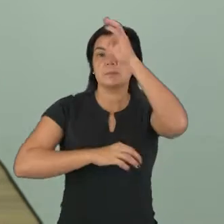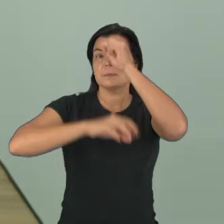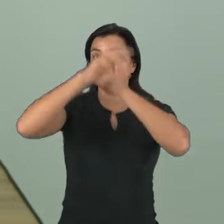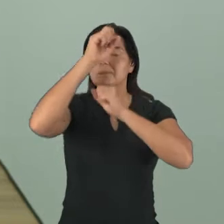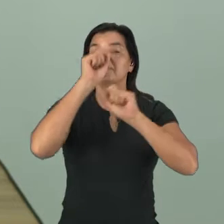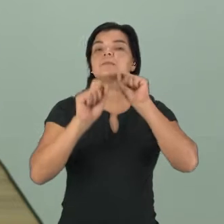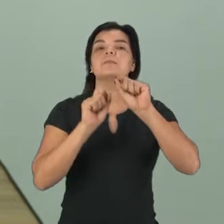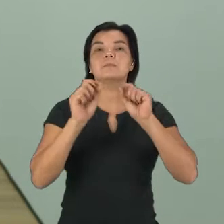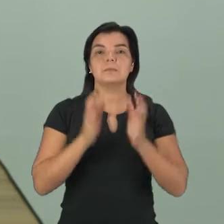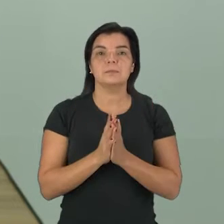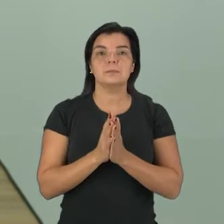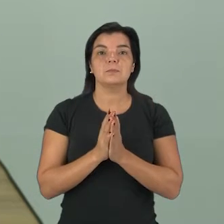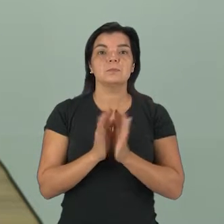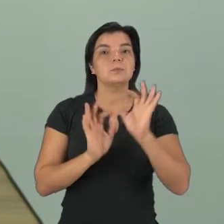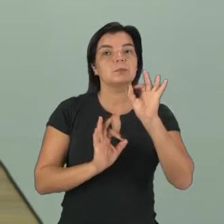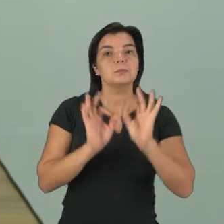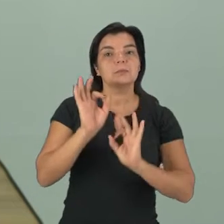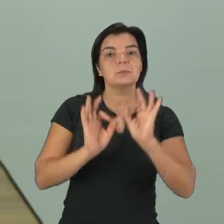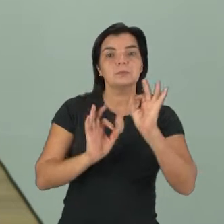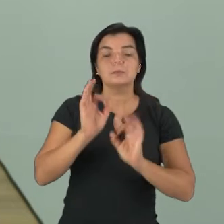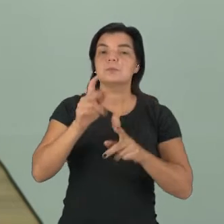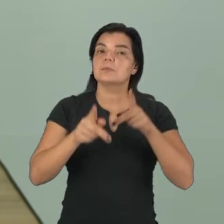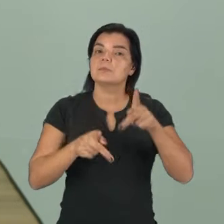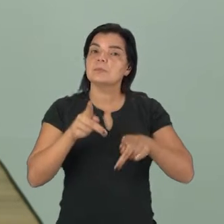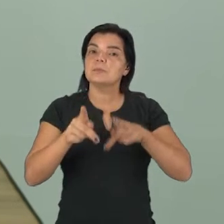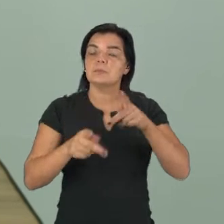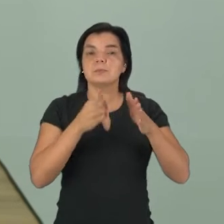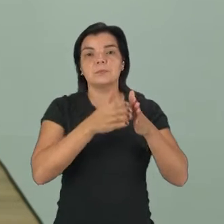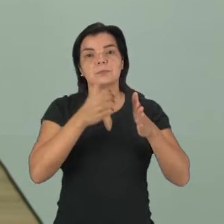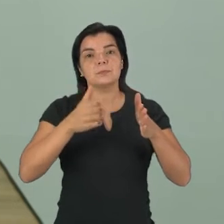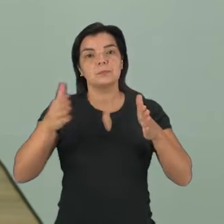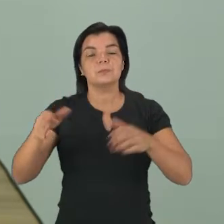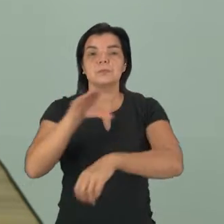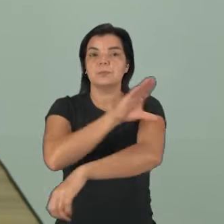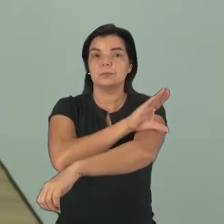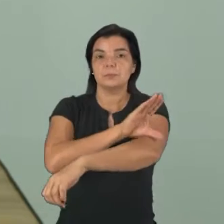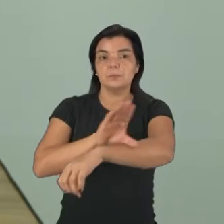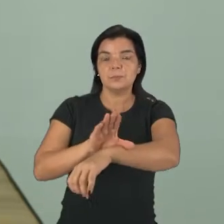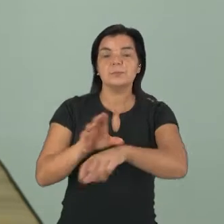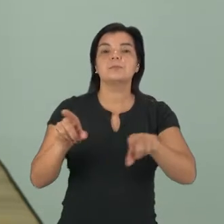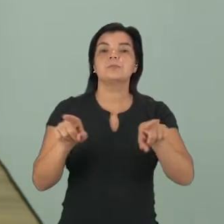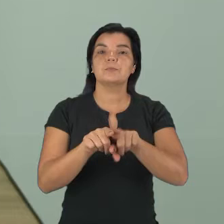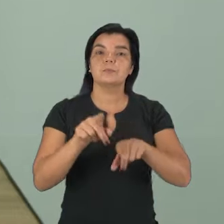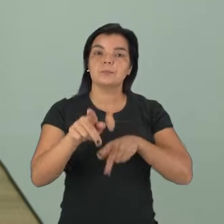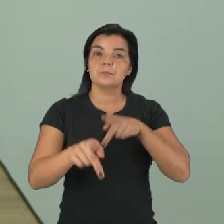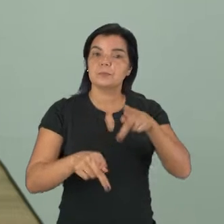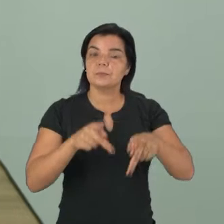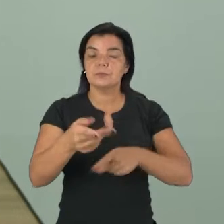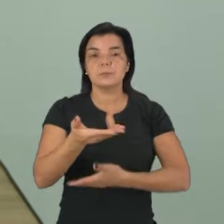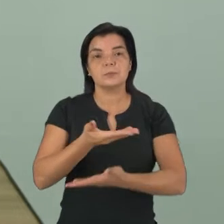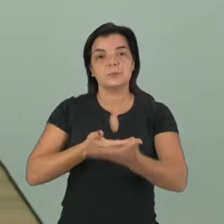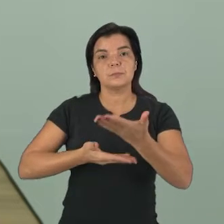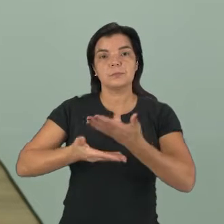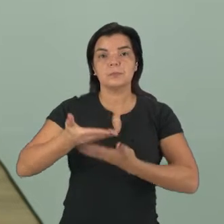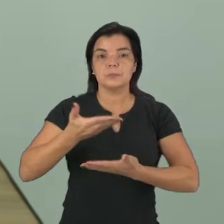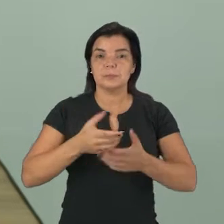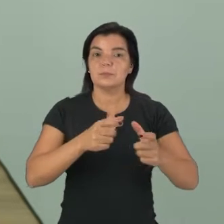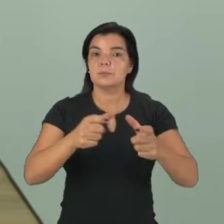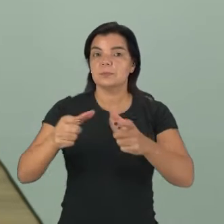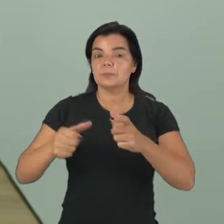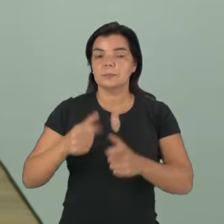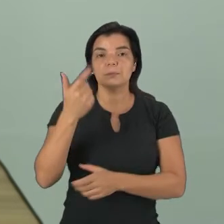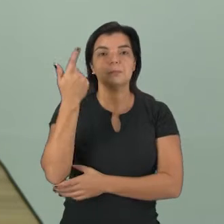pouco sobre a nossa formação, sobre o processo de formação da cultura e dos povos, relacionando com o